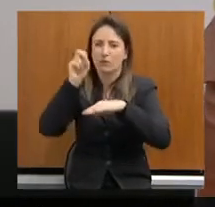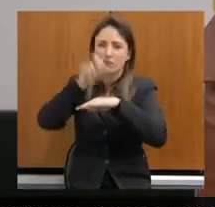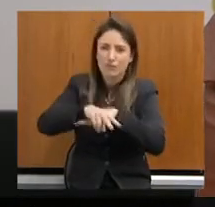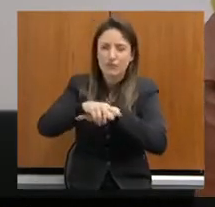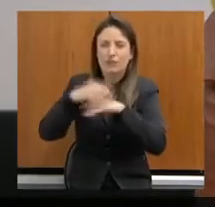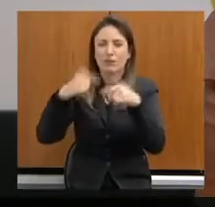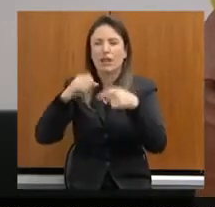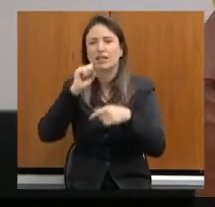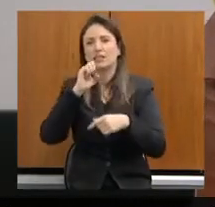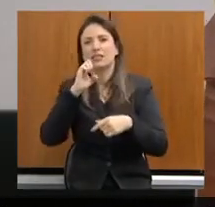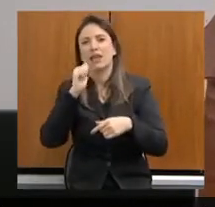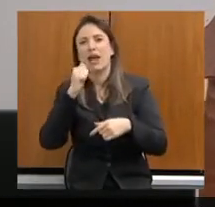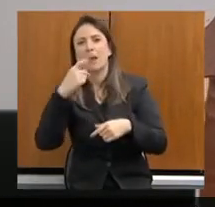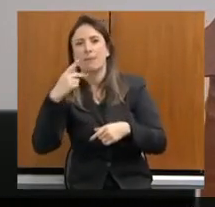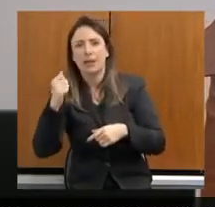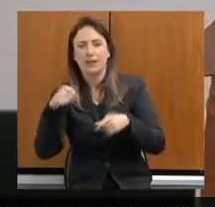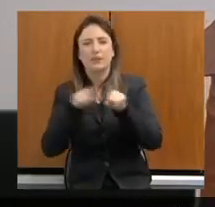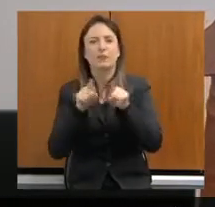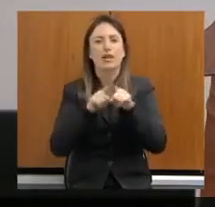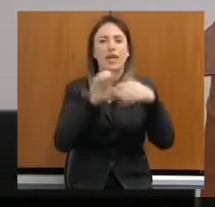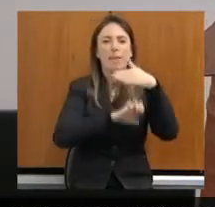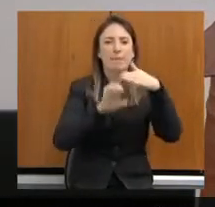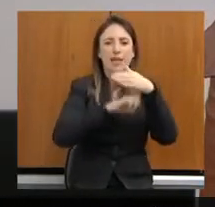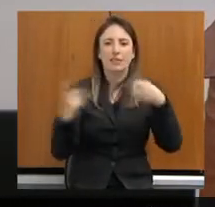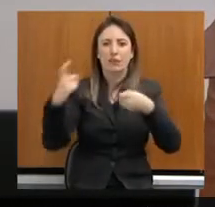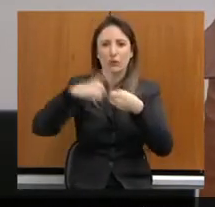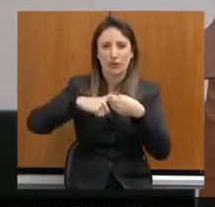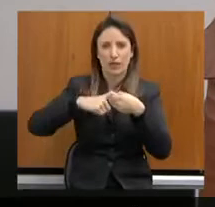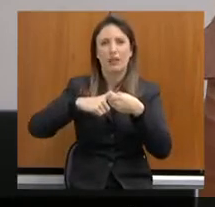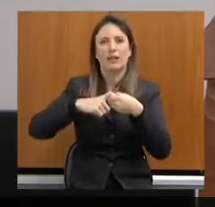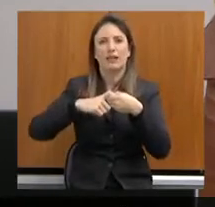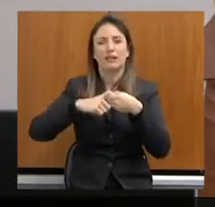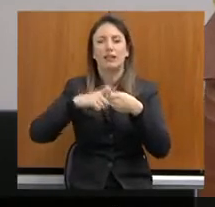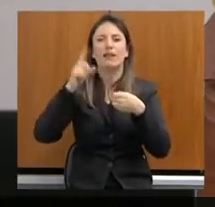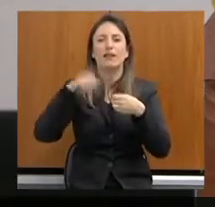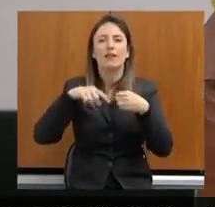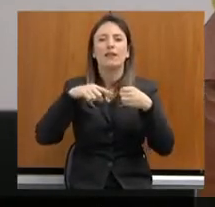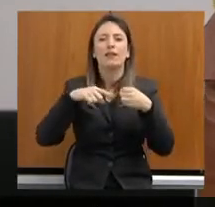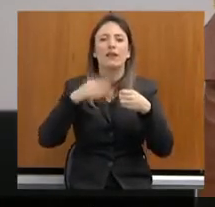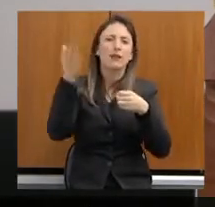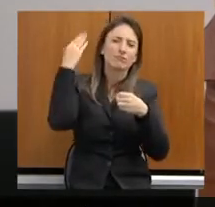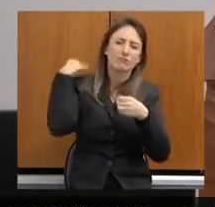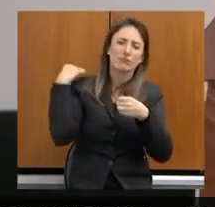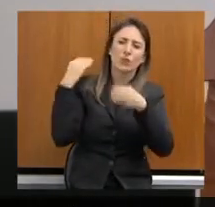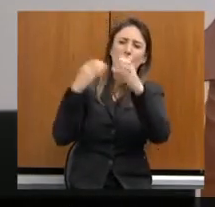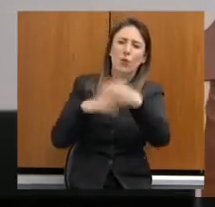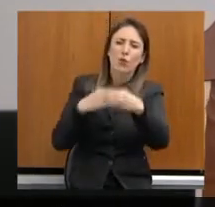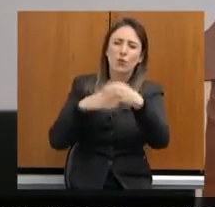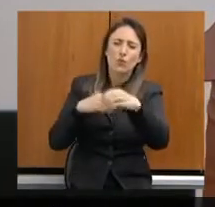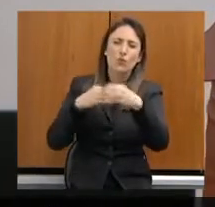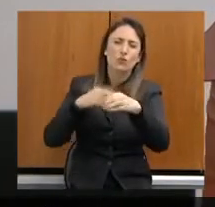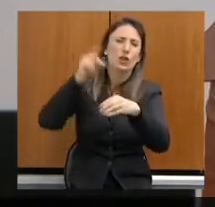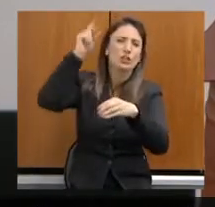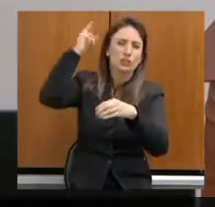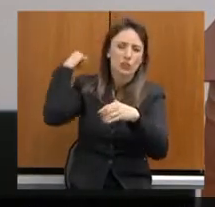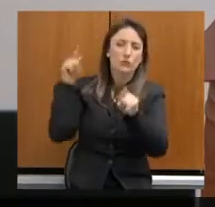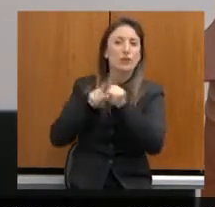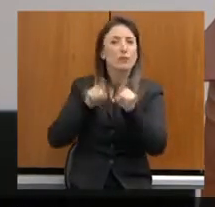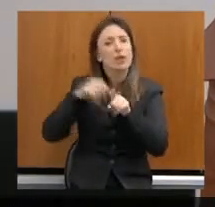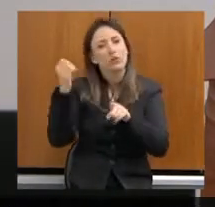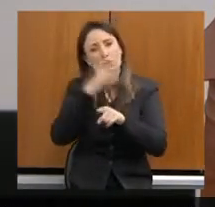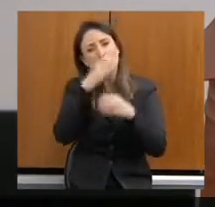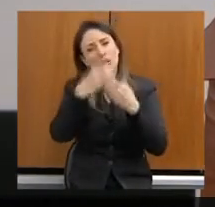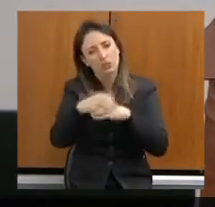empresas vinculadas referentes ao concurso antigos e recentes os